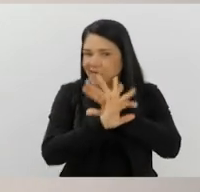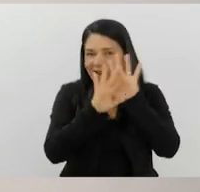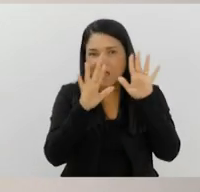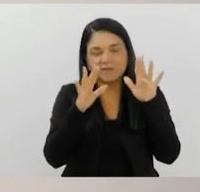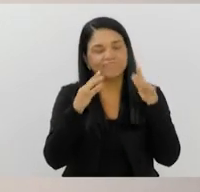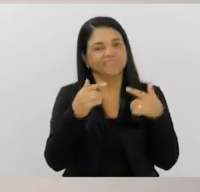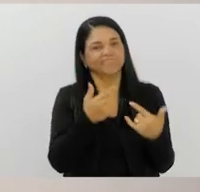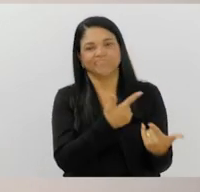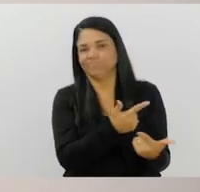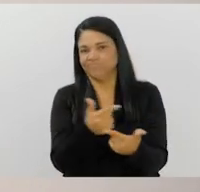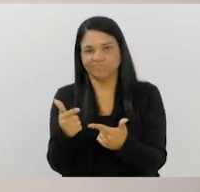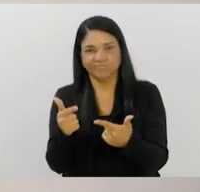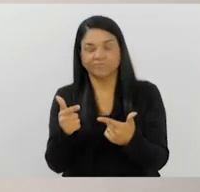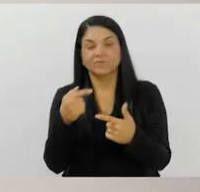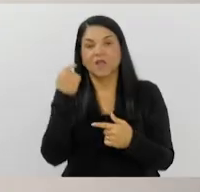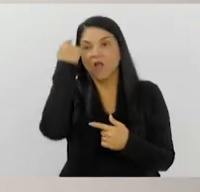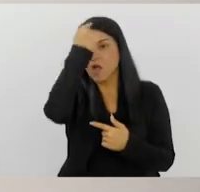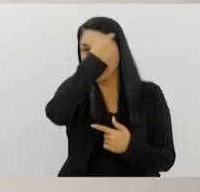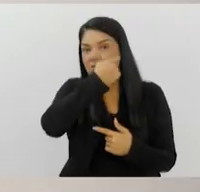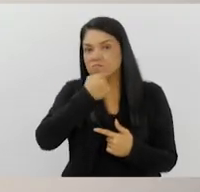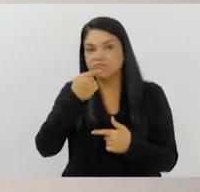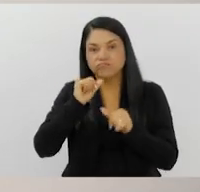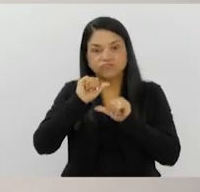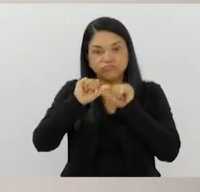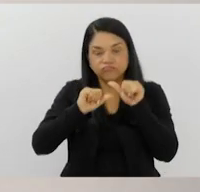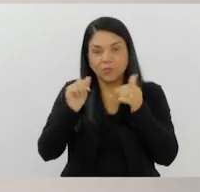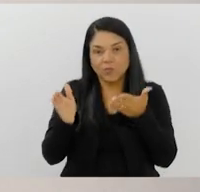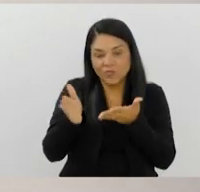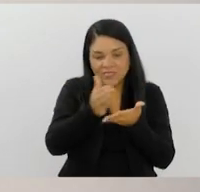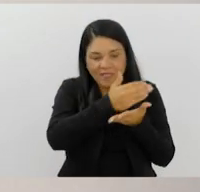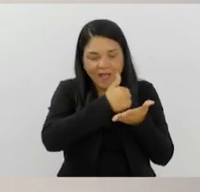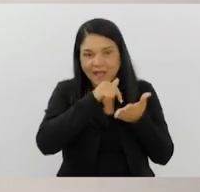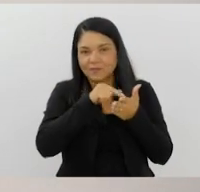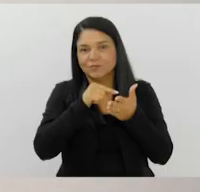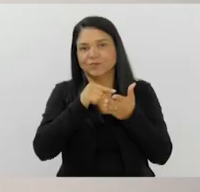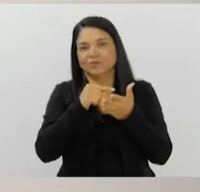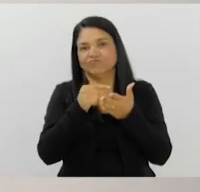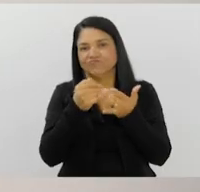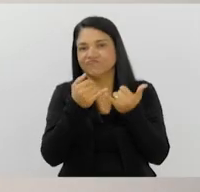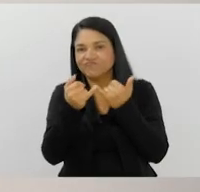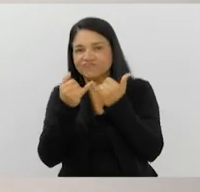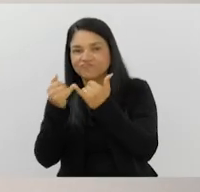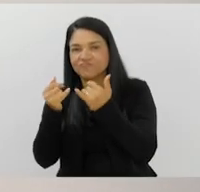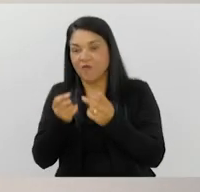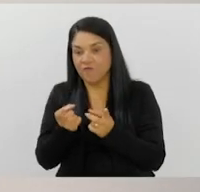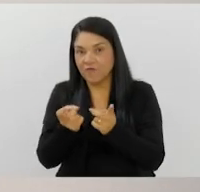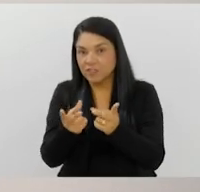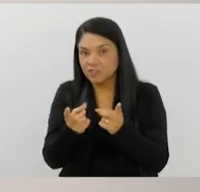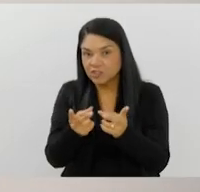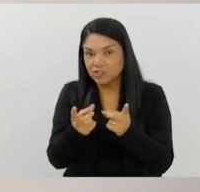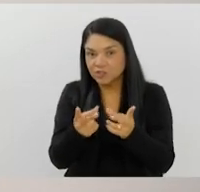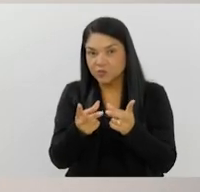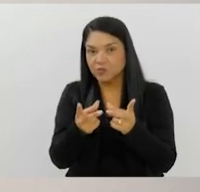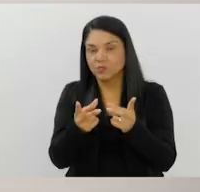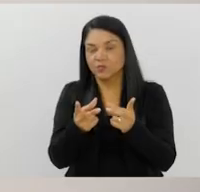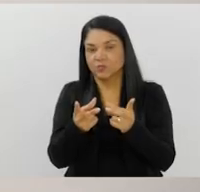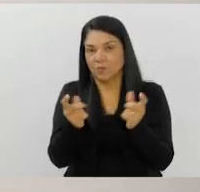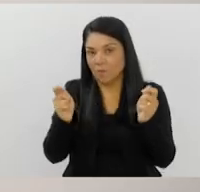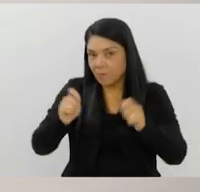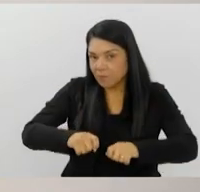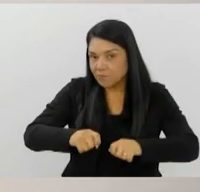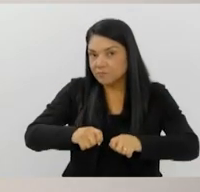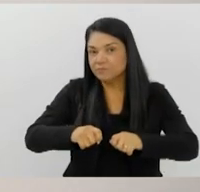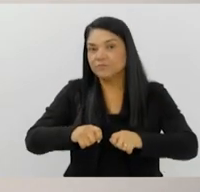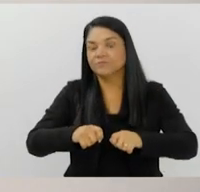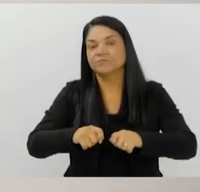Porque a transformação do nosso rosto em um dado em um dado que pode ser vendido eh ela